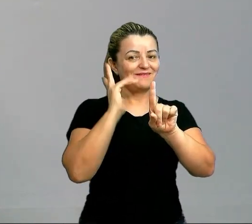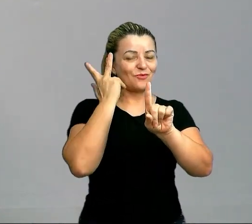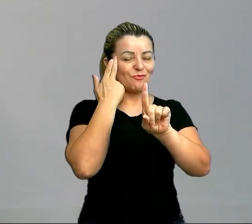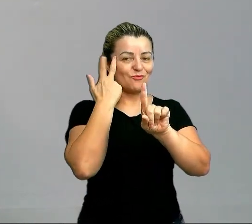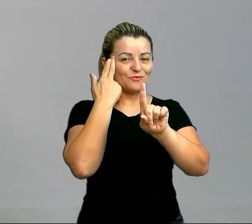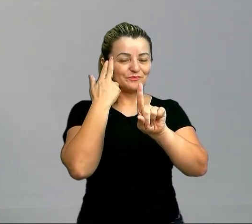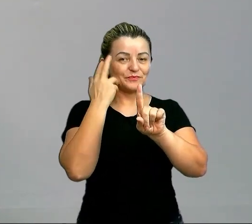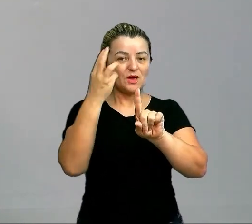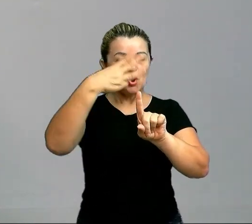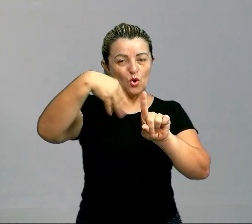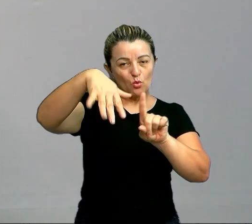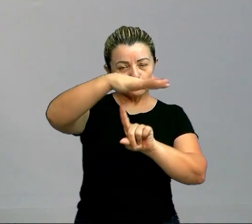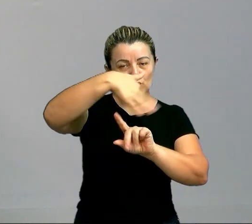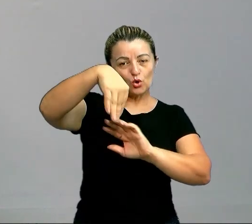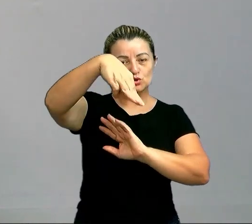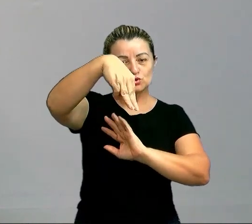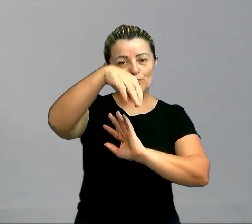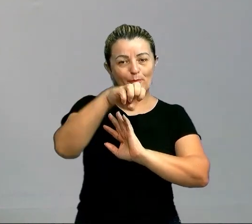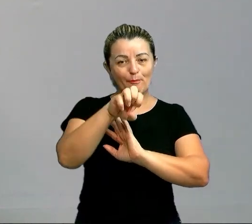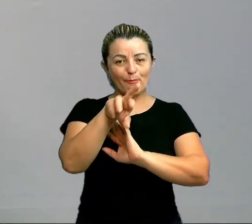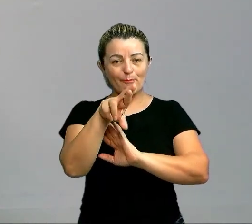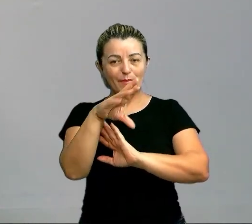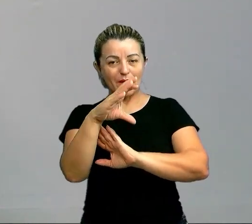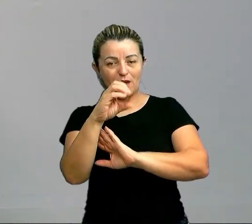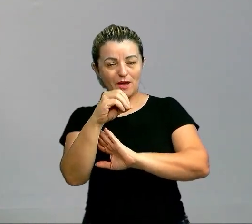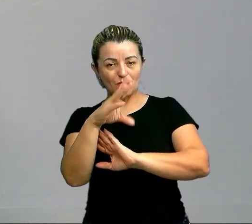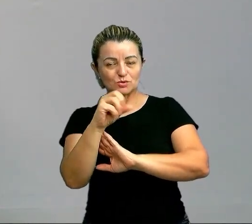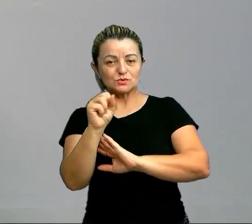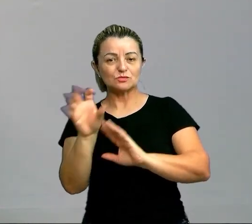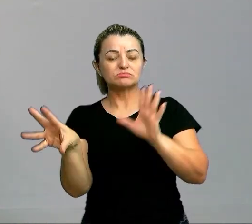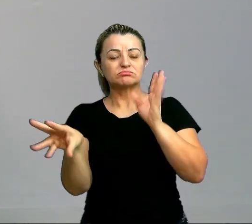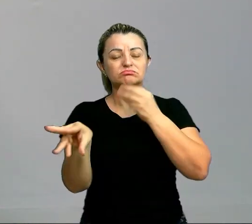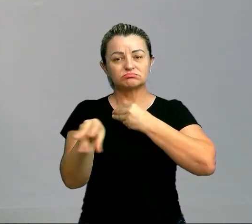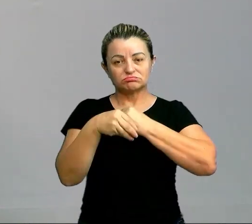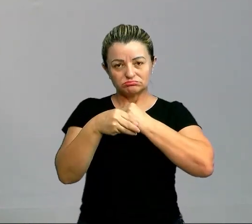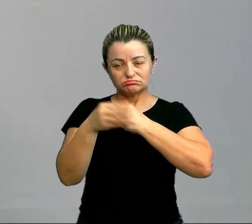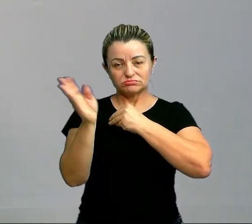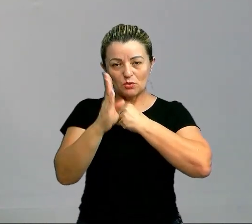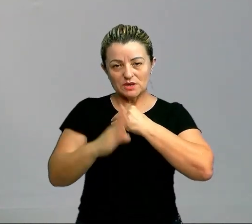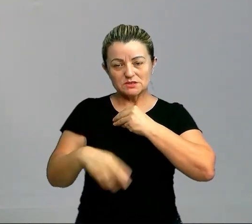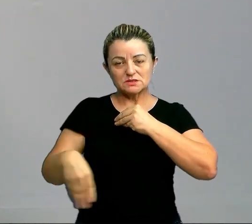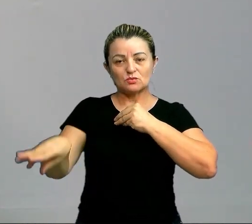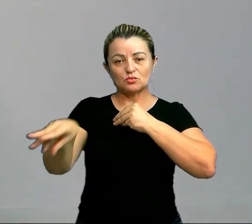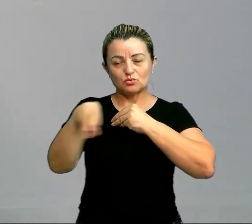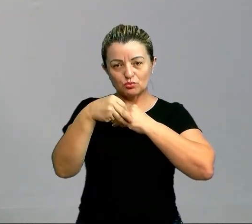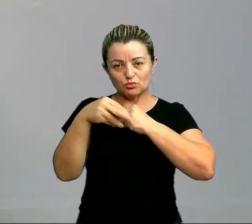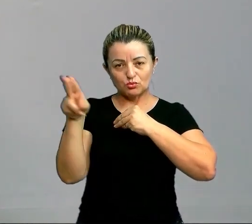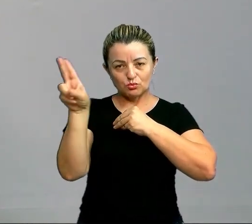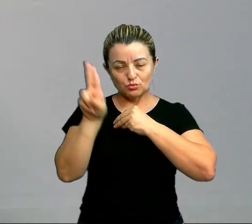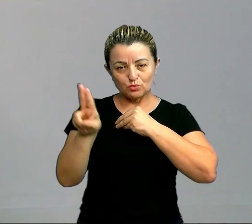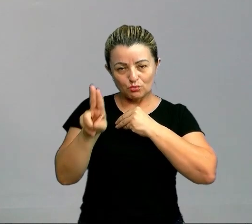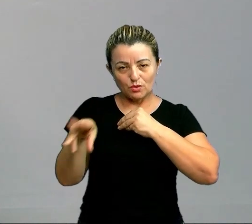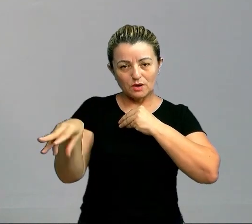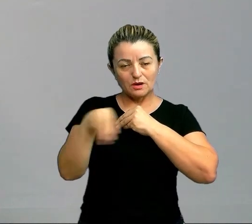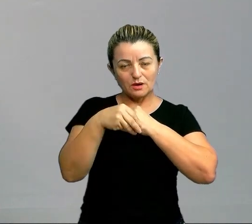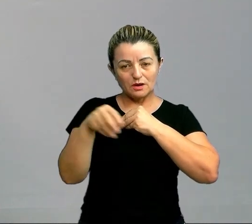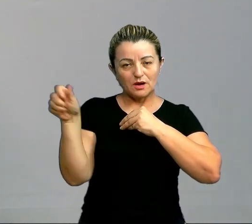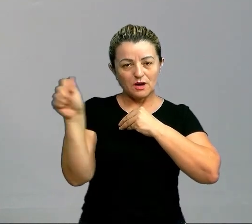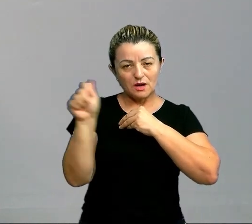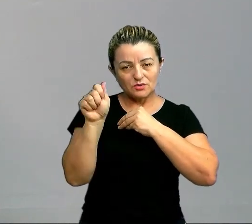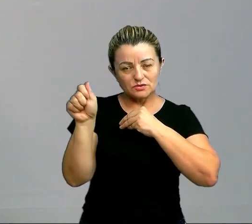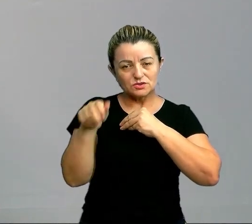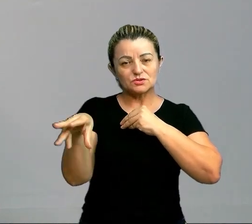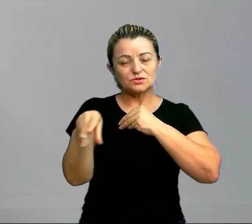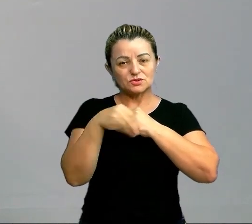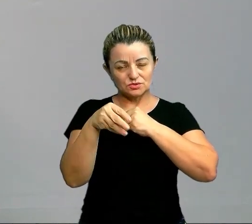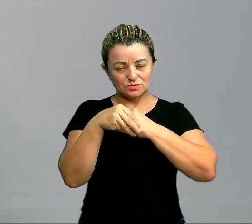Mercosul, que é constituído pelo Brasil, Paraguai, Uruguai e Argentina e